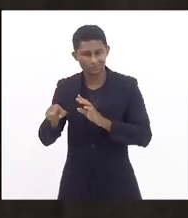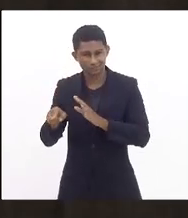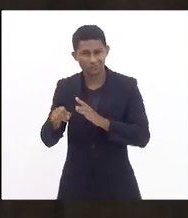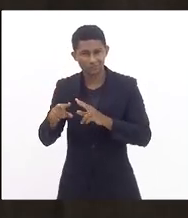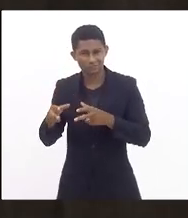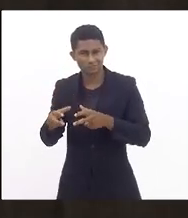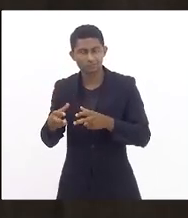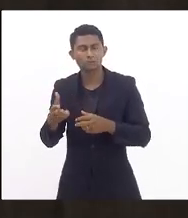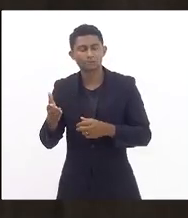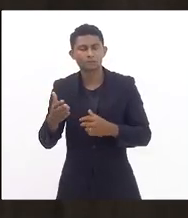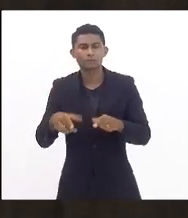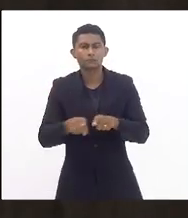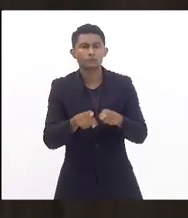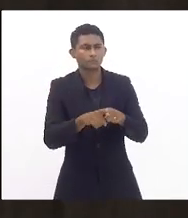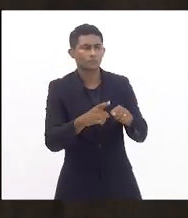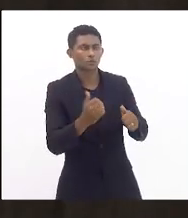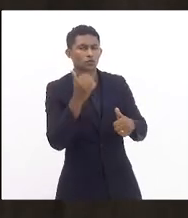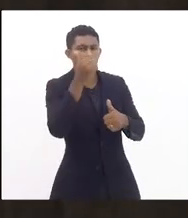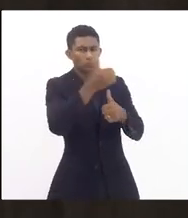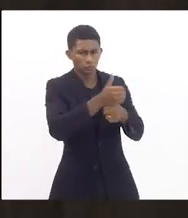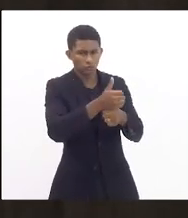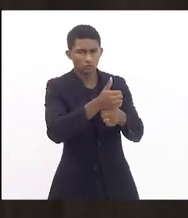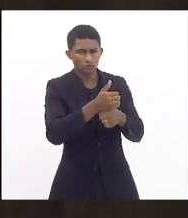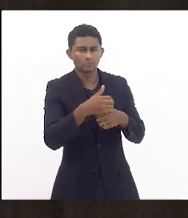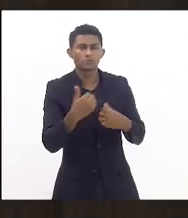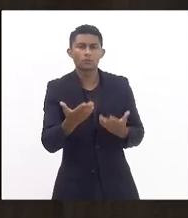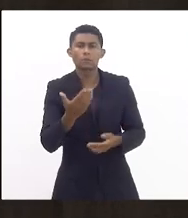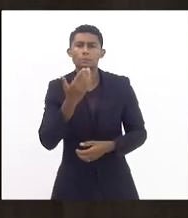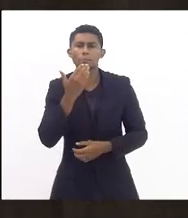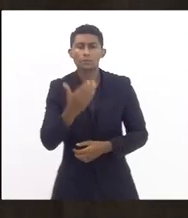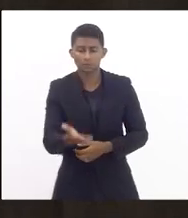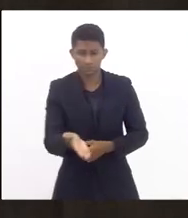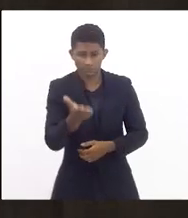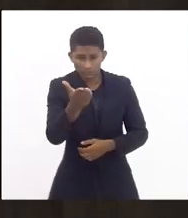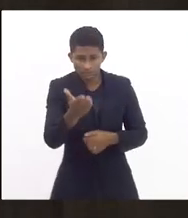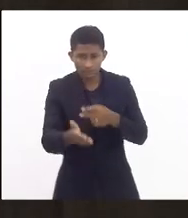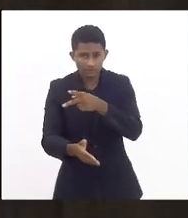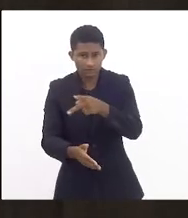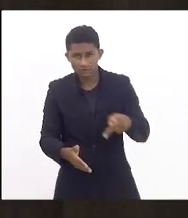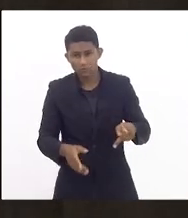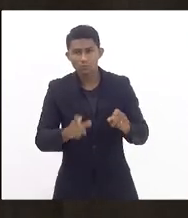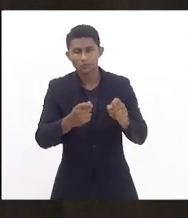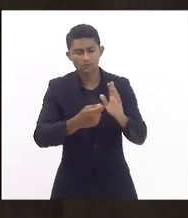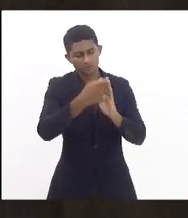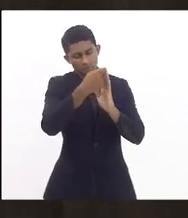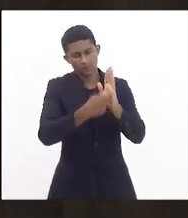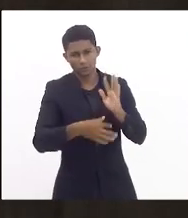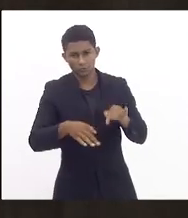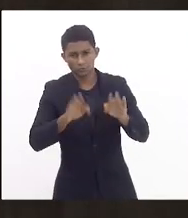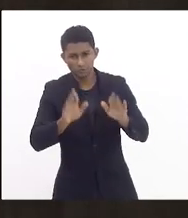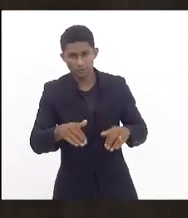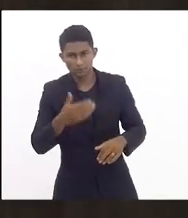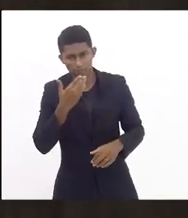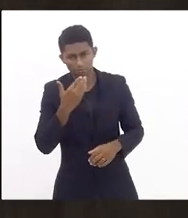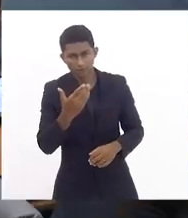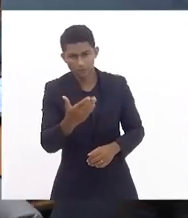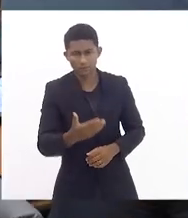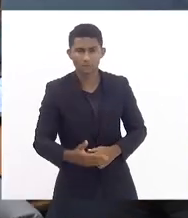por substitutivo, solicitando de Vossa Excelência forma final de